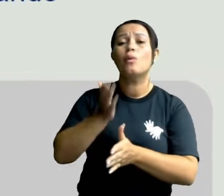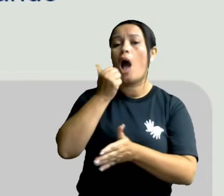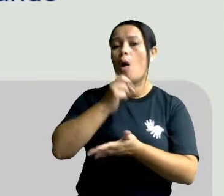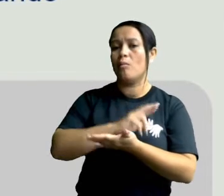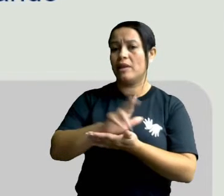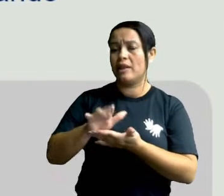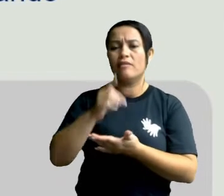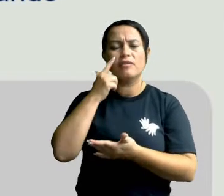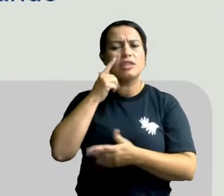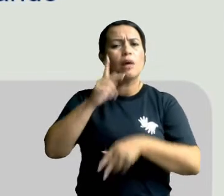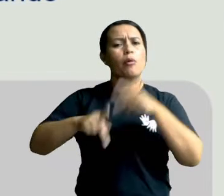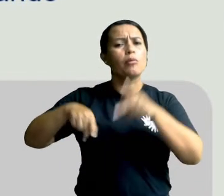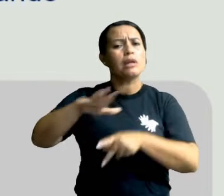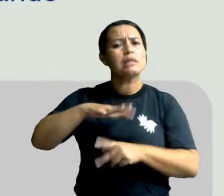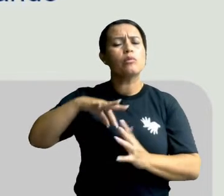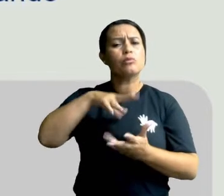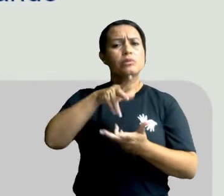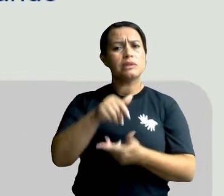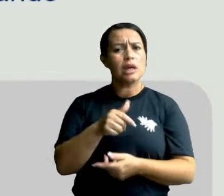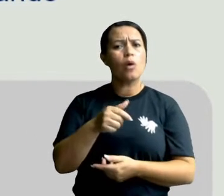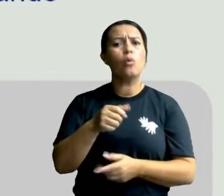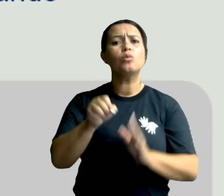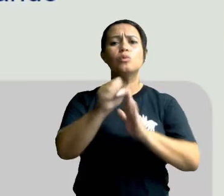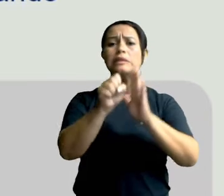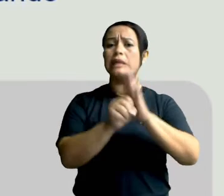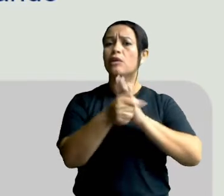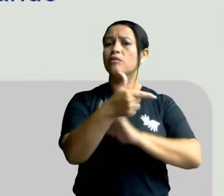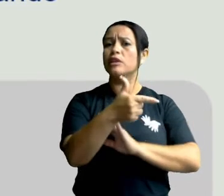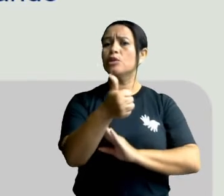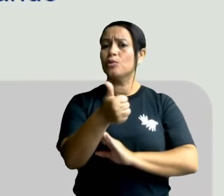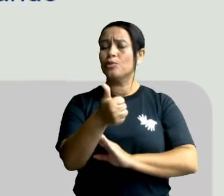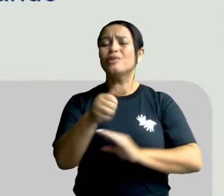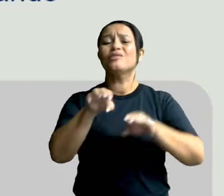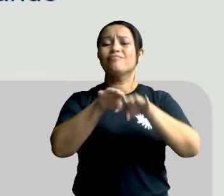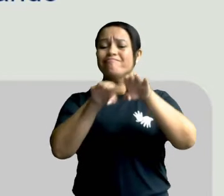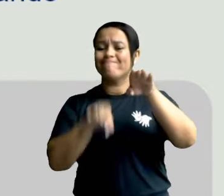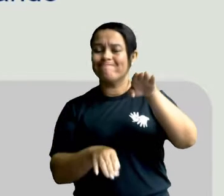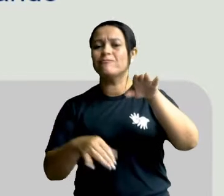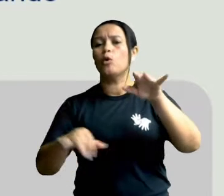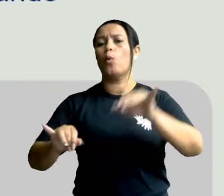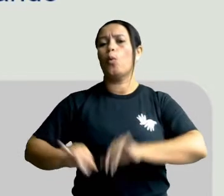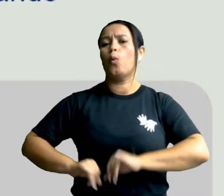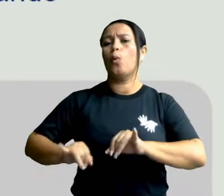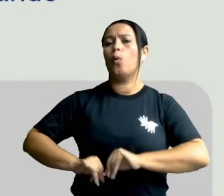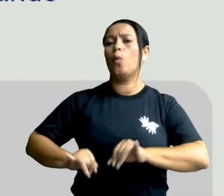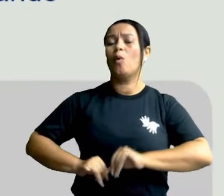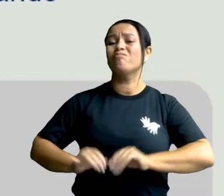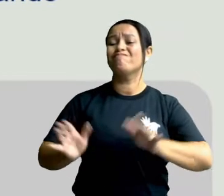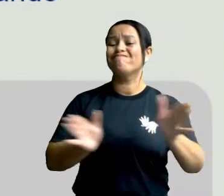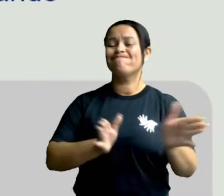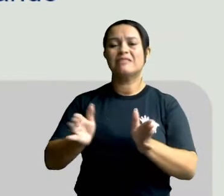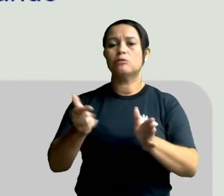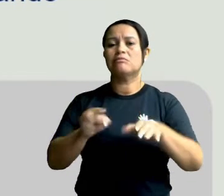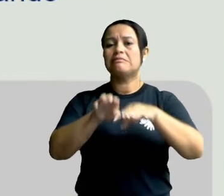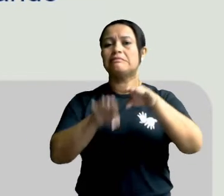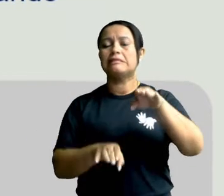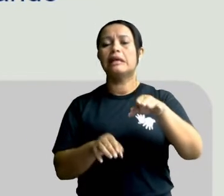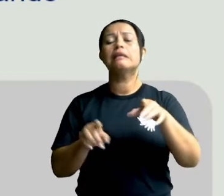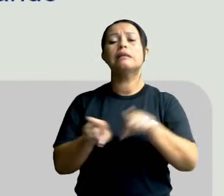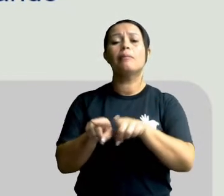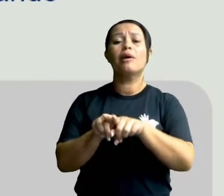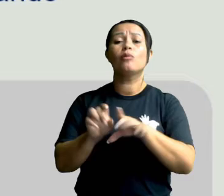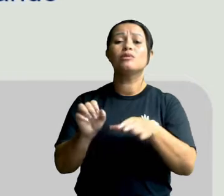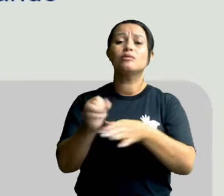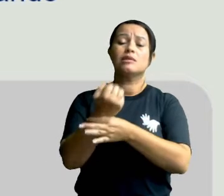tecnológicos, a população mundial em pleno século XXI ainda sofre com a desigualdade de acesso aos alimentos ou com a